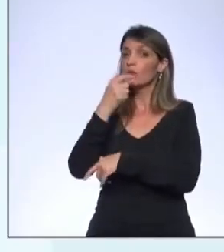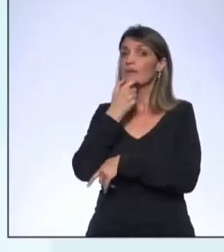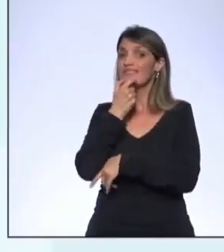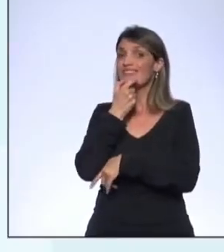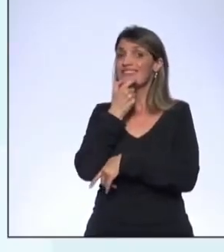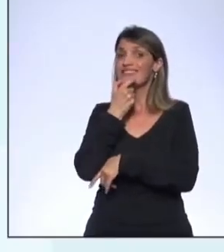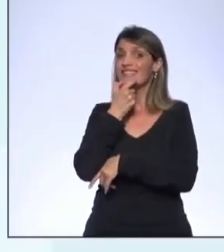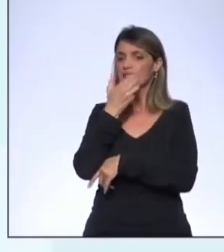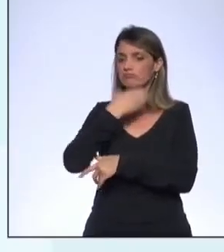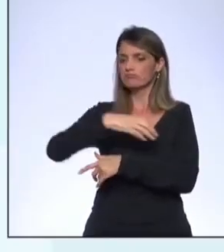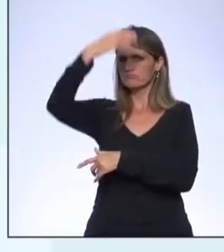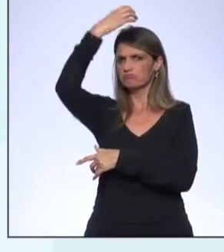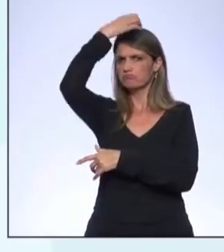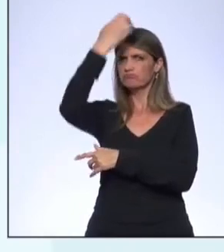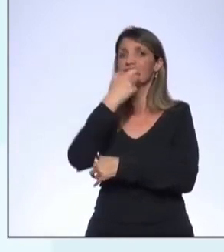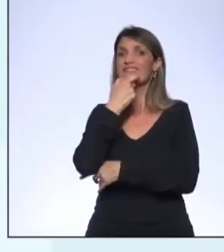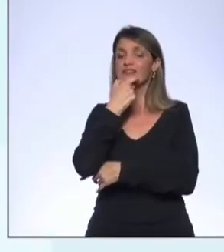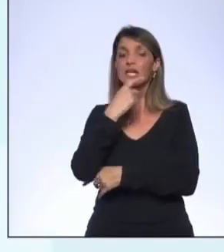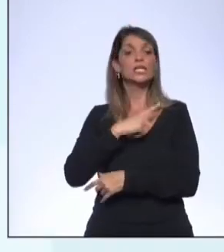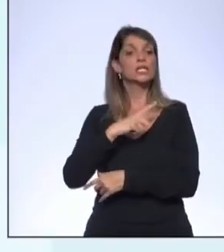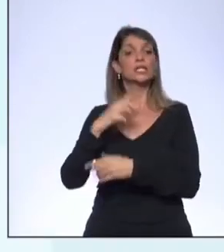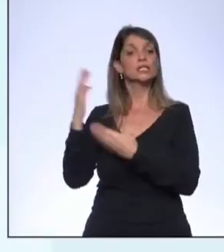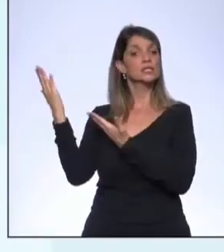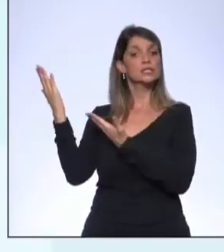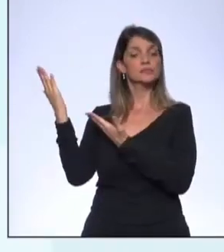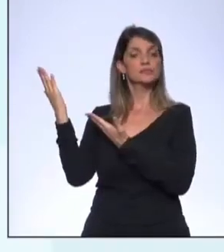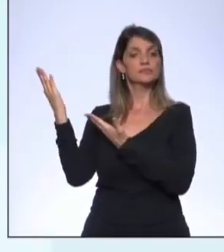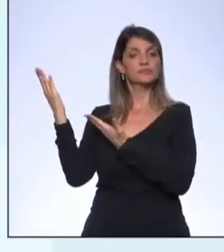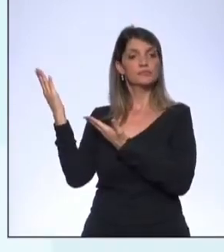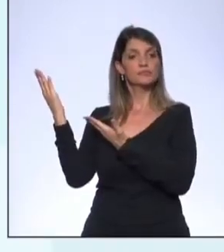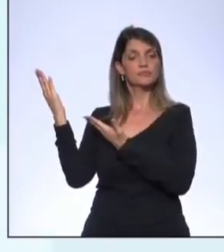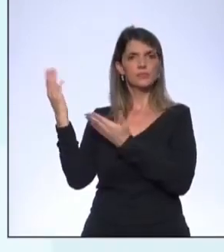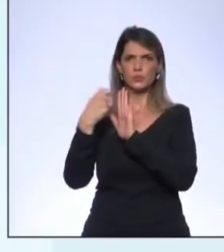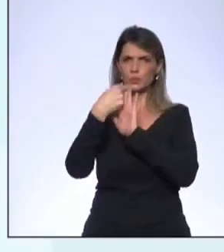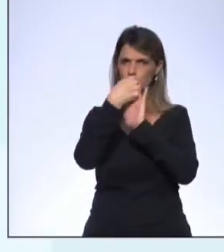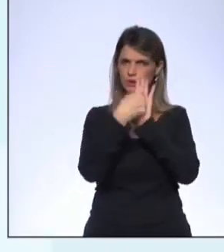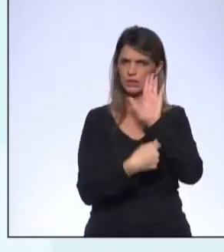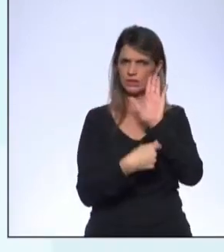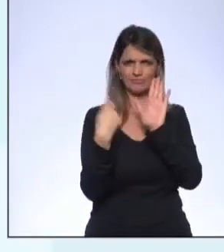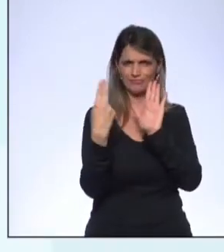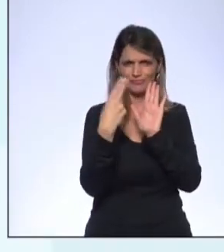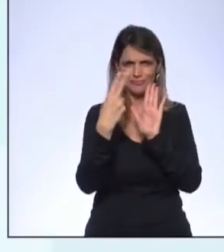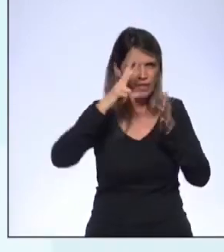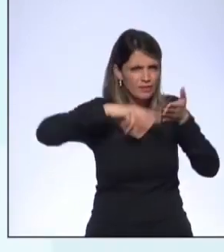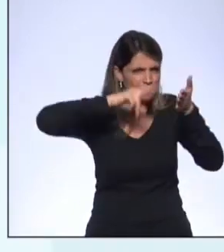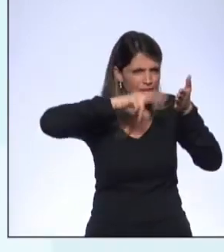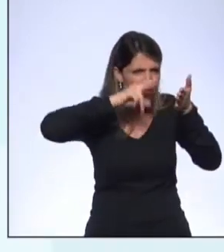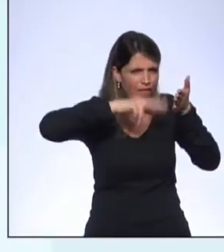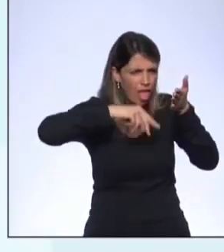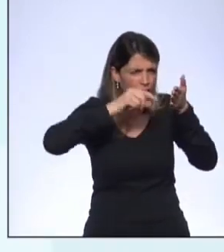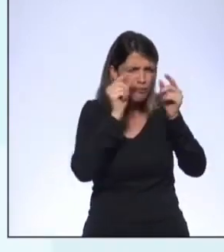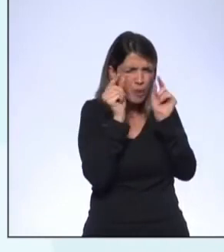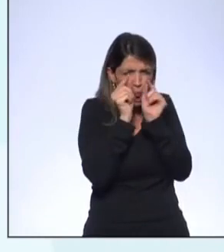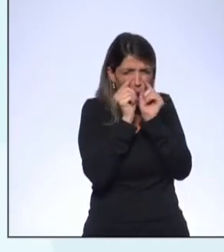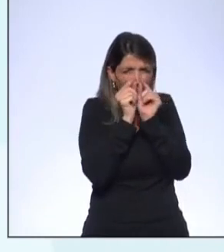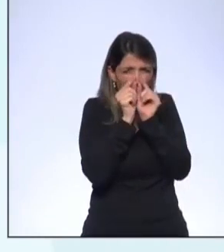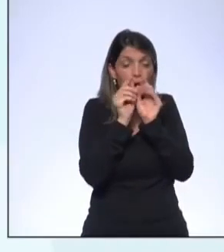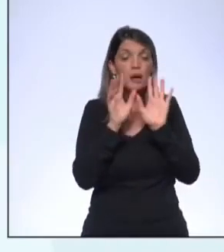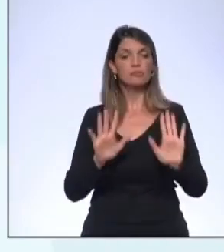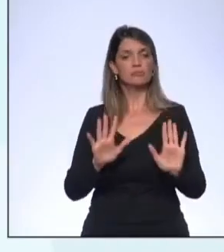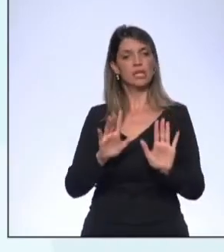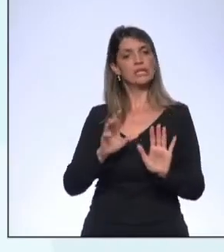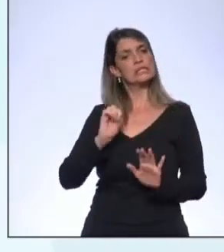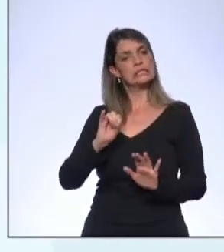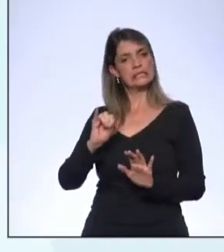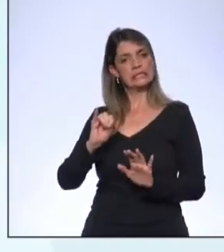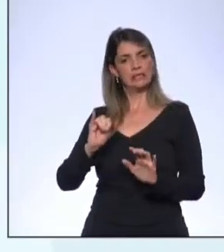inglesa, tá? Então nós temos aí um trecho que não dá para ler, obviamente, porque está muito pequenininho, mas mesmo que tivesse um tamanho